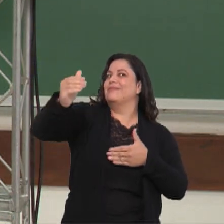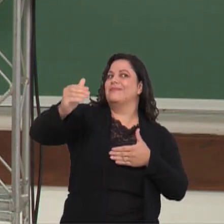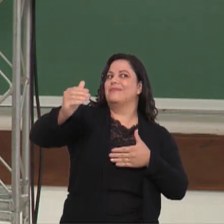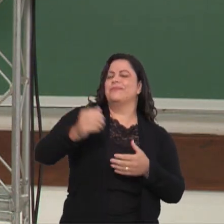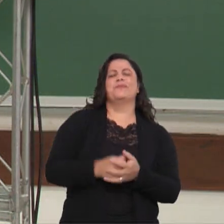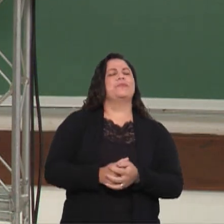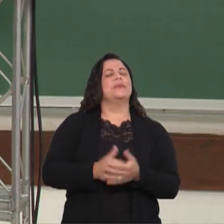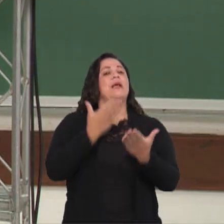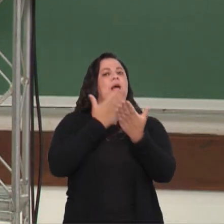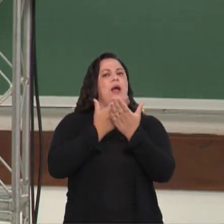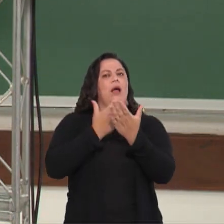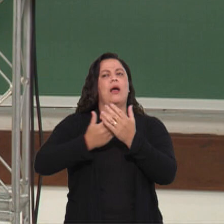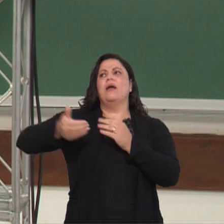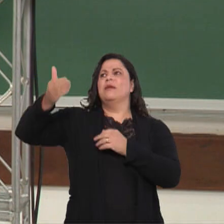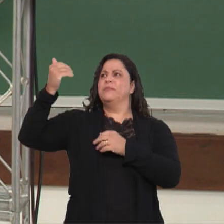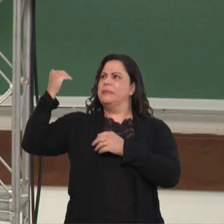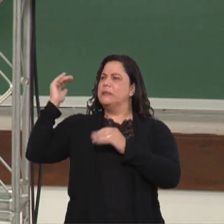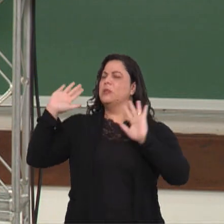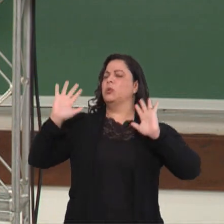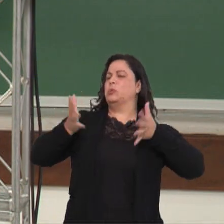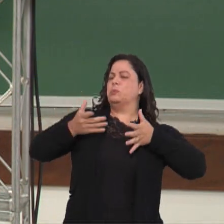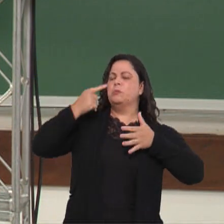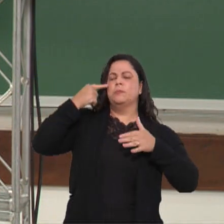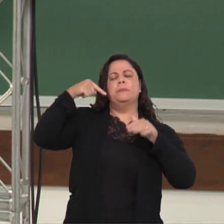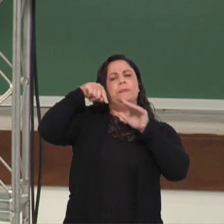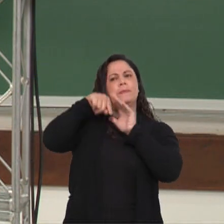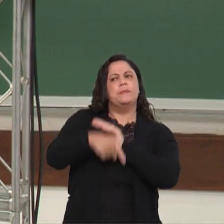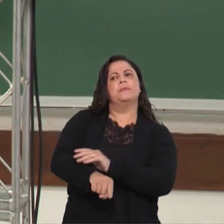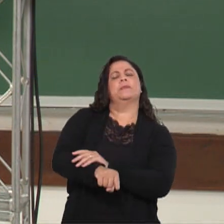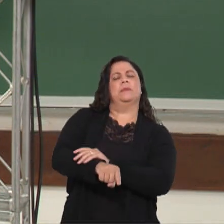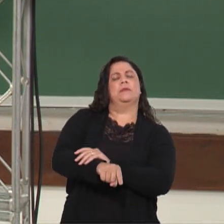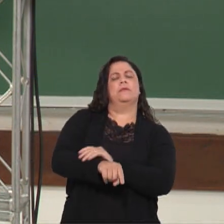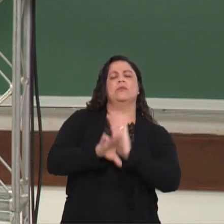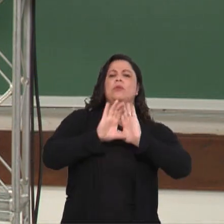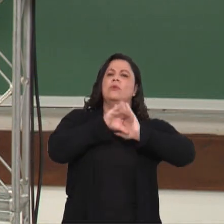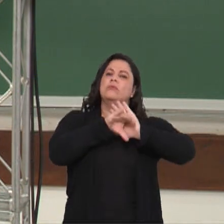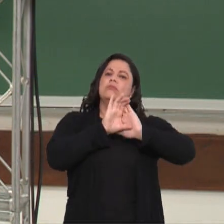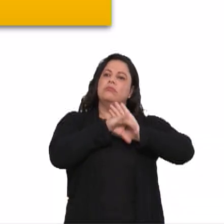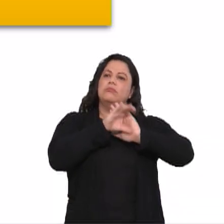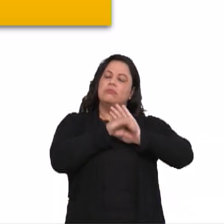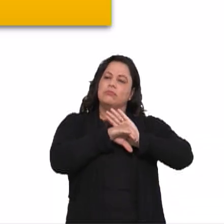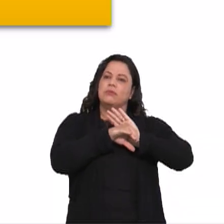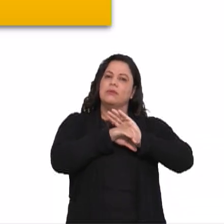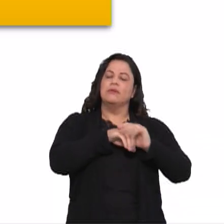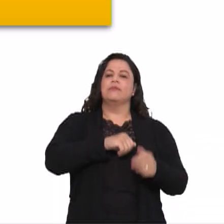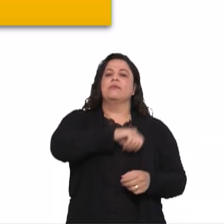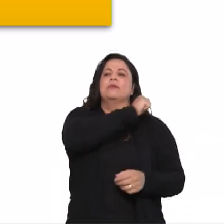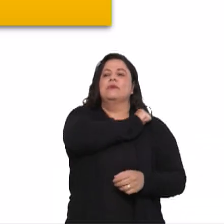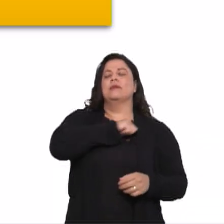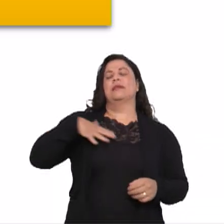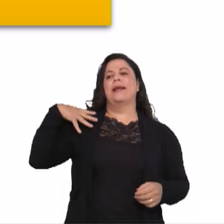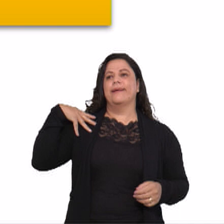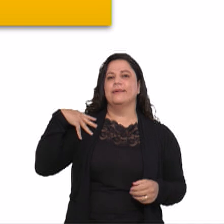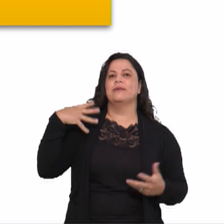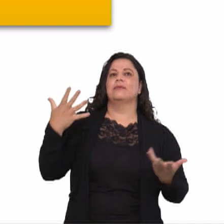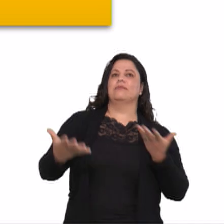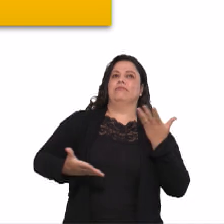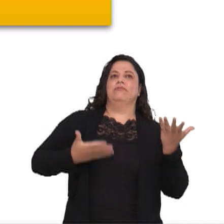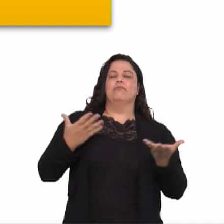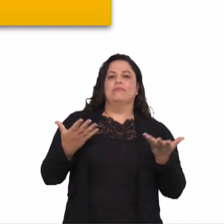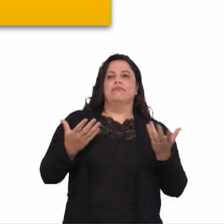passada nós aprofundamos um pouquinho mais sobre alguns conceitos em Aristóteles, tá?